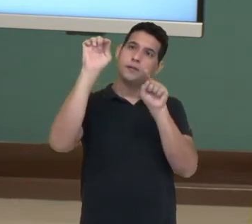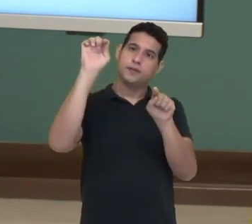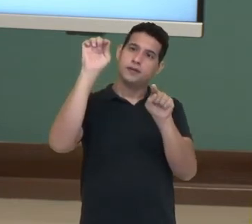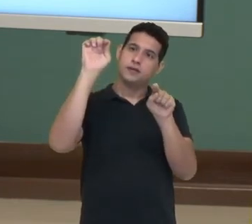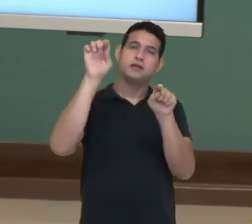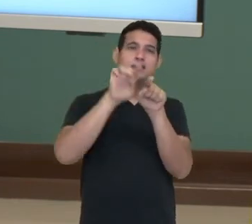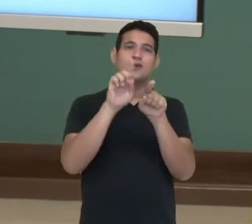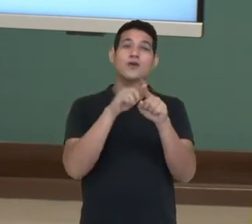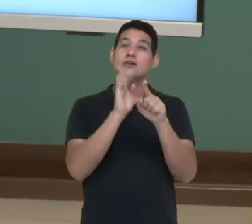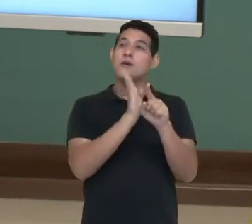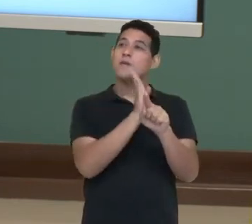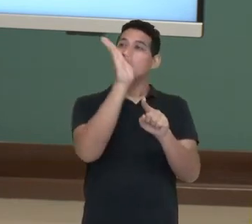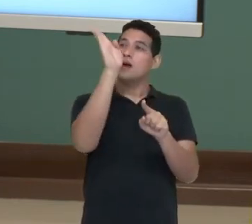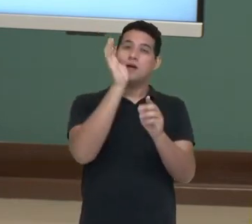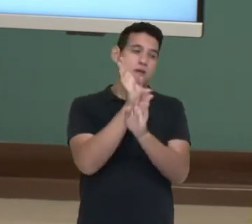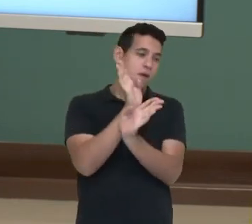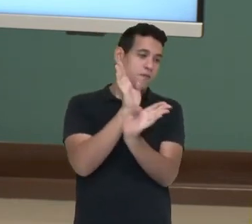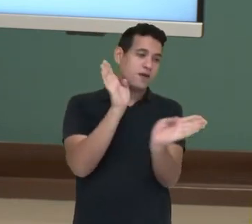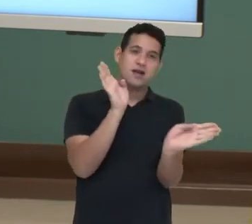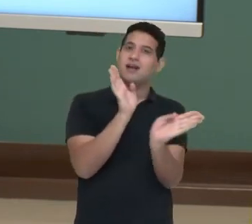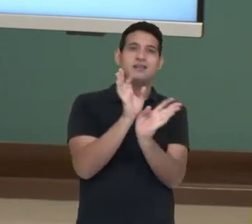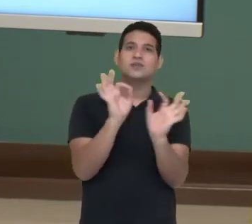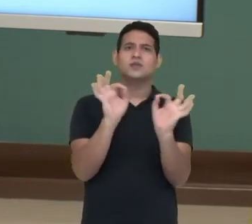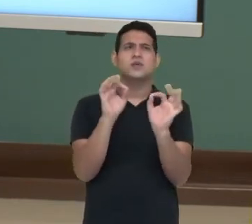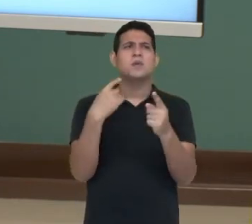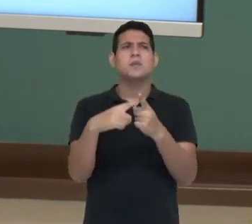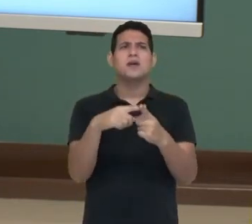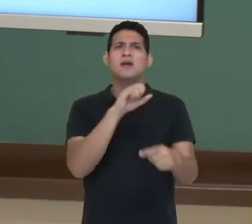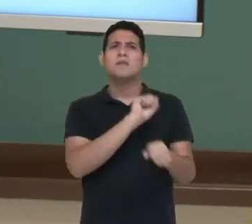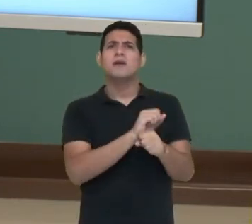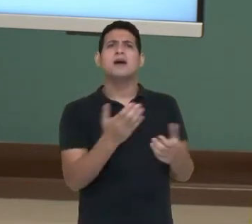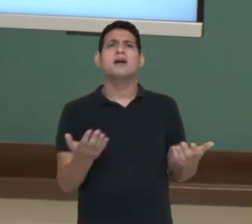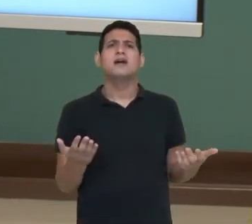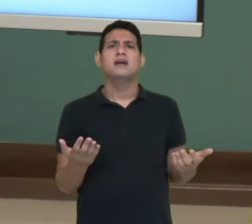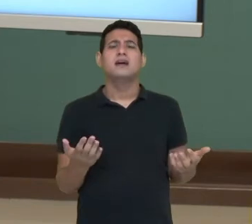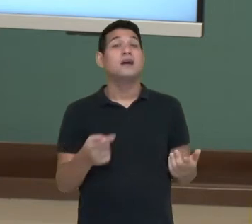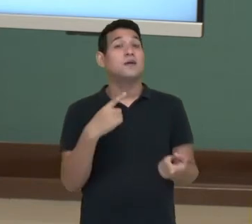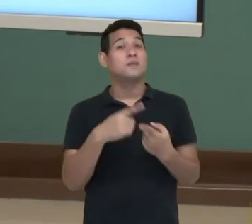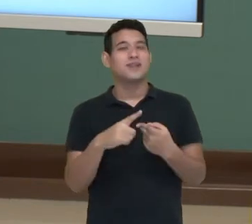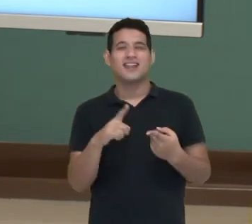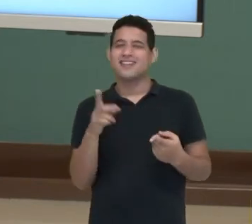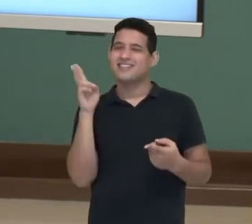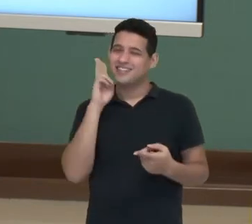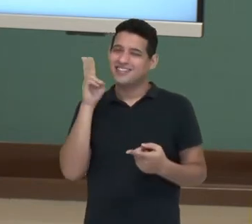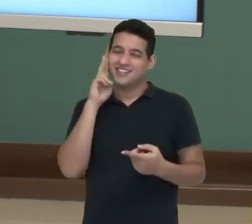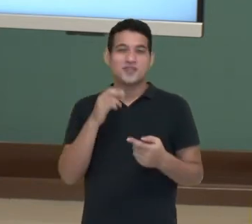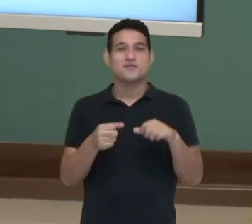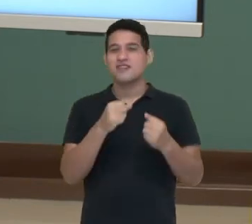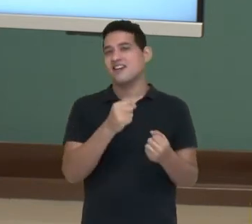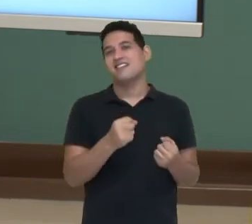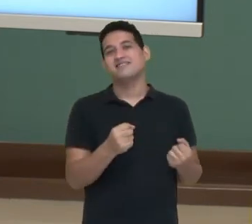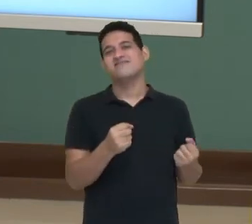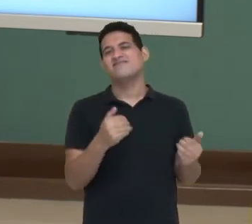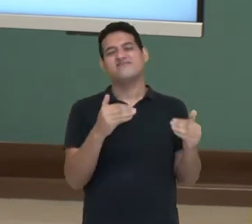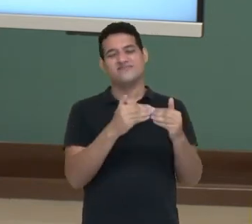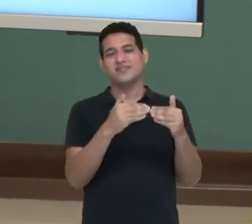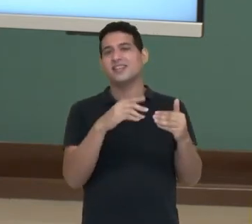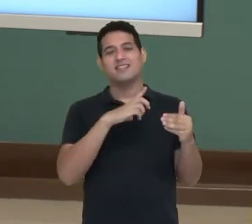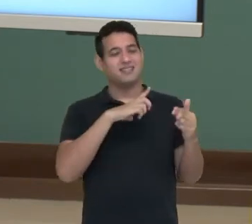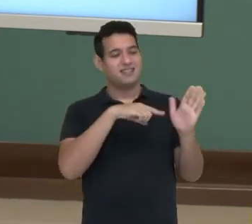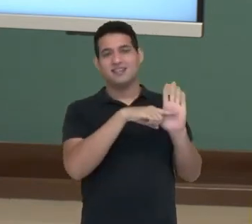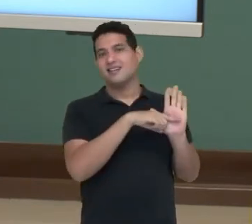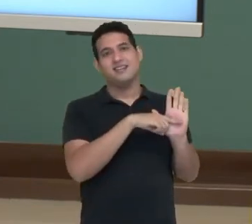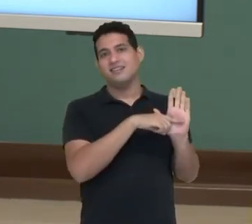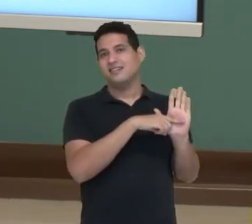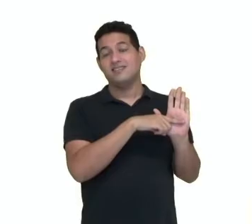para lá e para cá a gente não continua, por quê? Porque na nossa historinha do carro não faz sentido um tempo negativo, tá